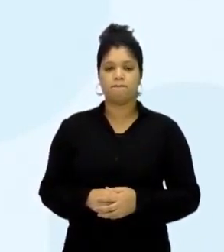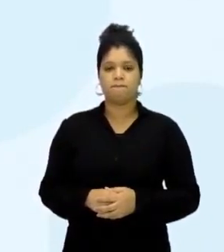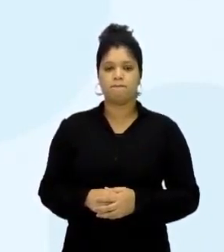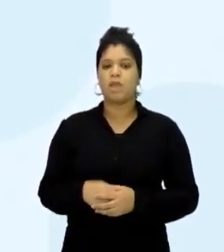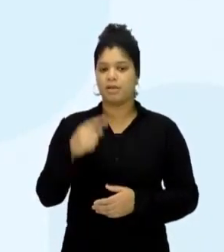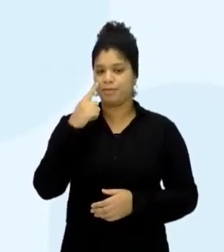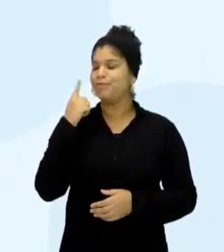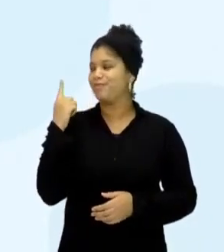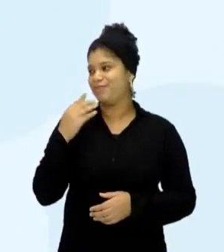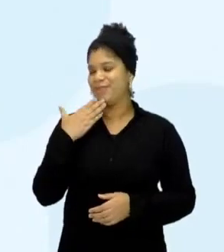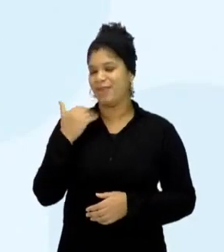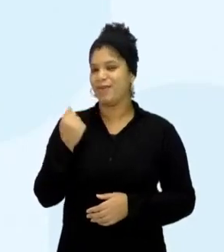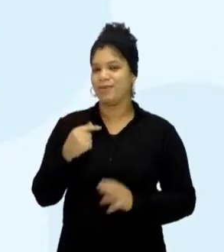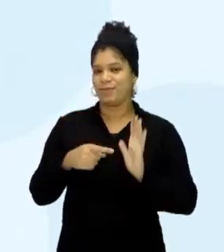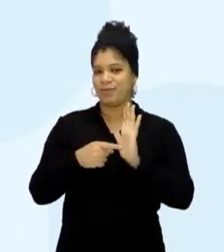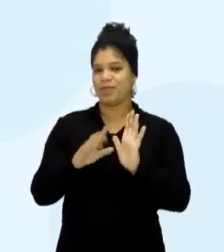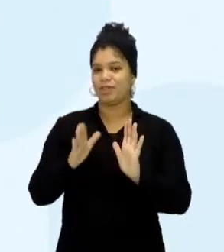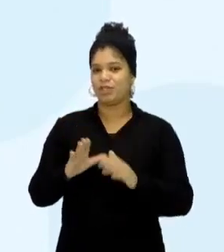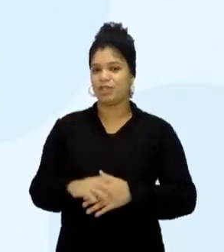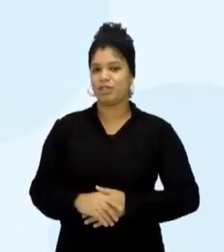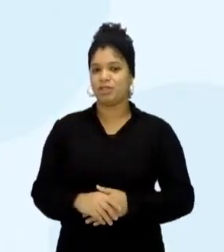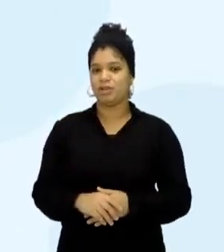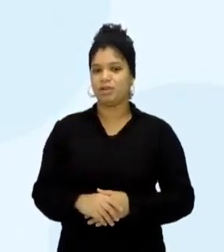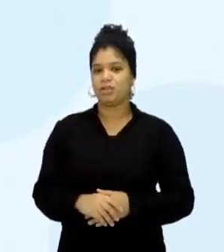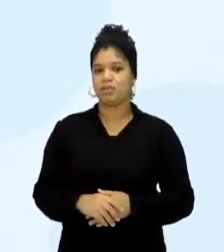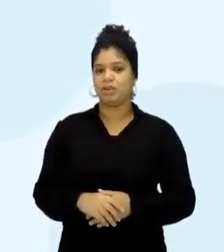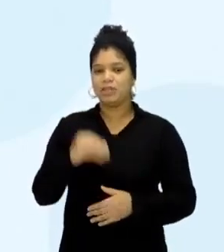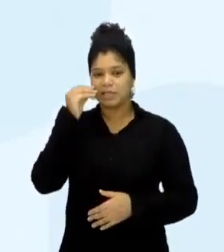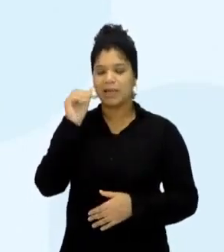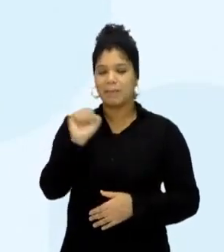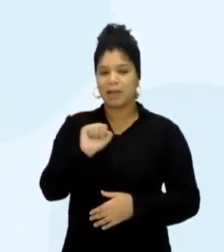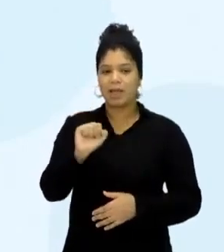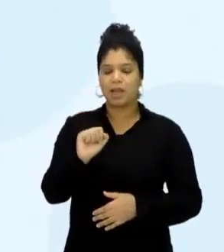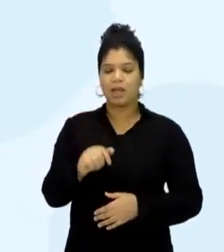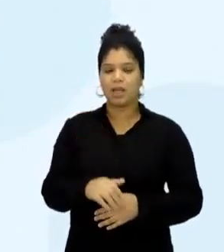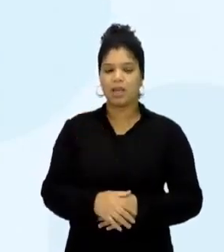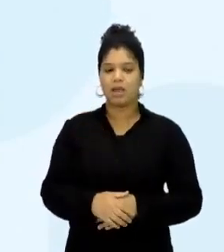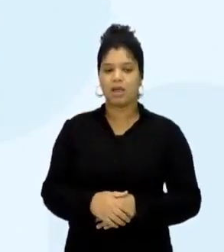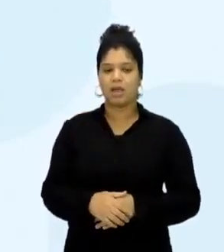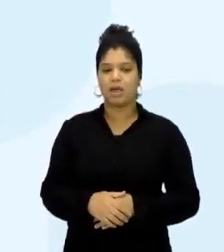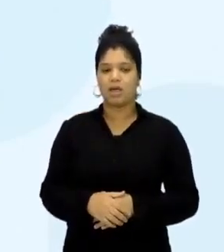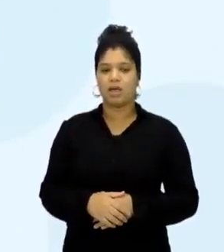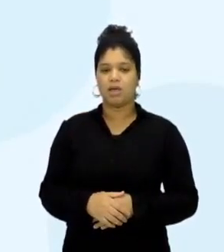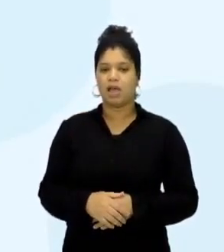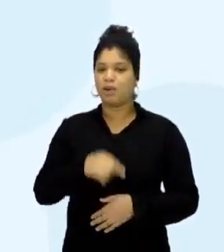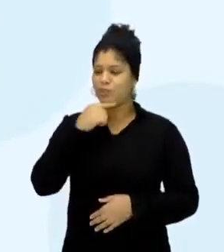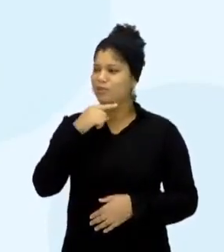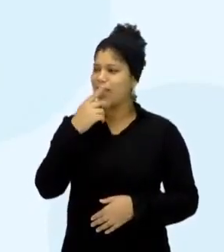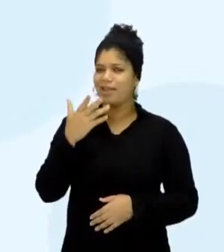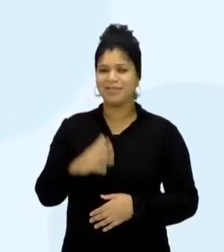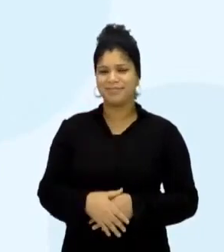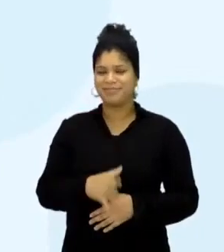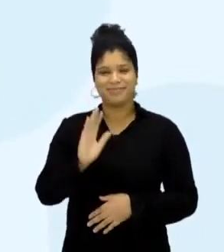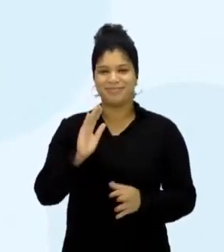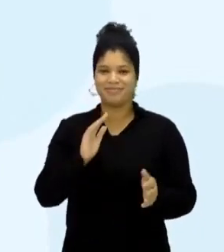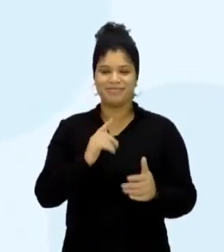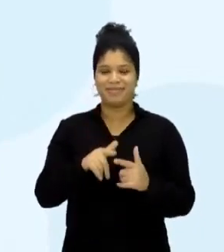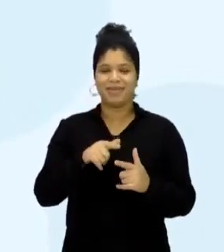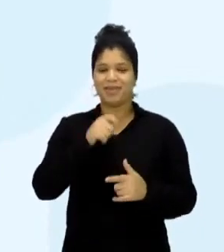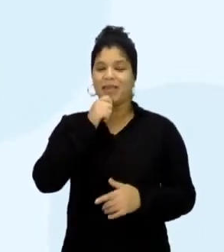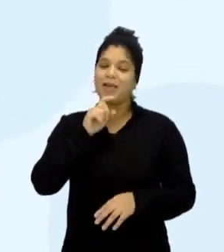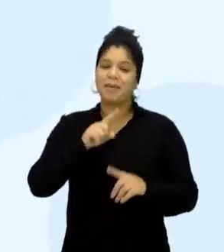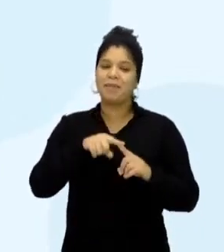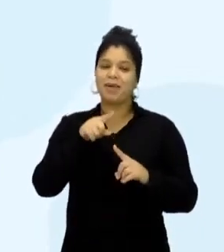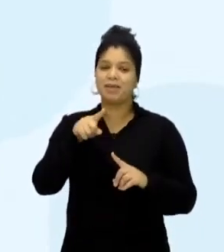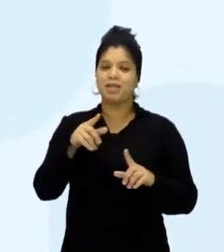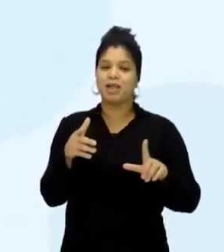aqui, ó. Ficou o desenho marcado na lousa, ele não quis sair. Deixa eu apagar aqui com a borrachinha. Não quer sair. Então tá bom, fica lá. Tá. Agora saiu.